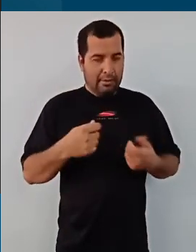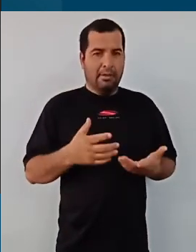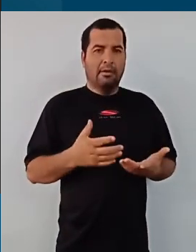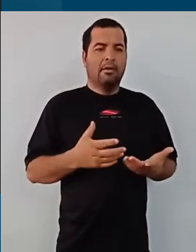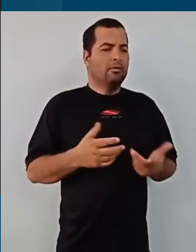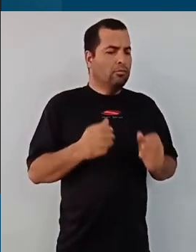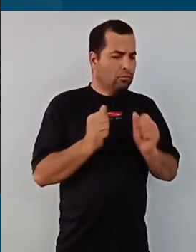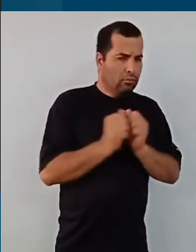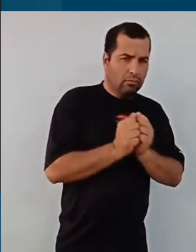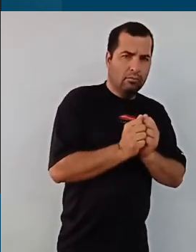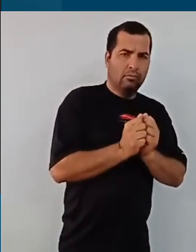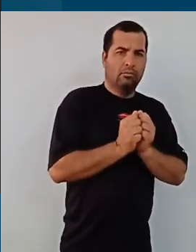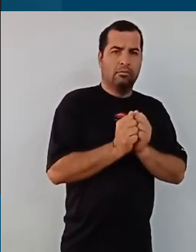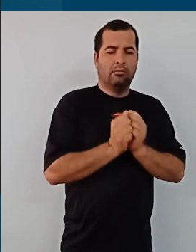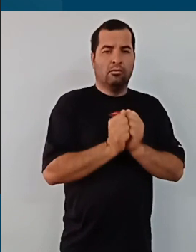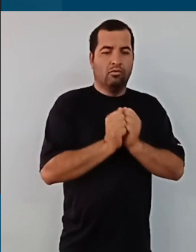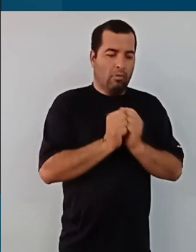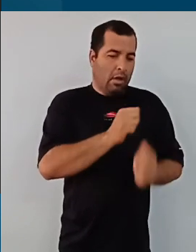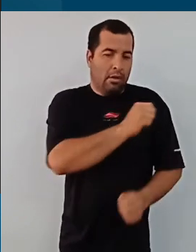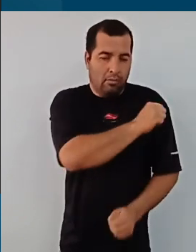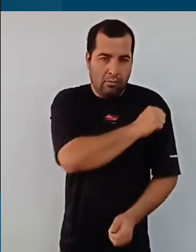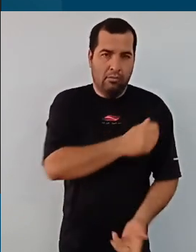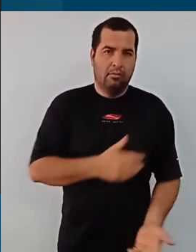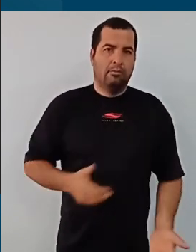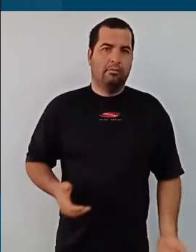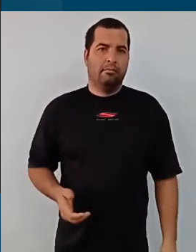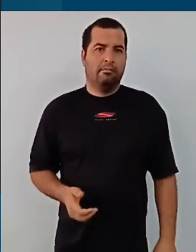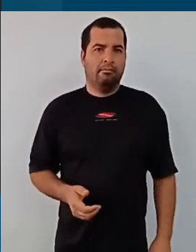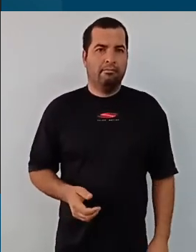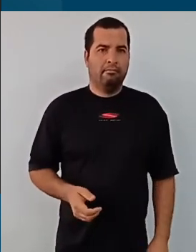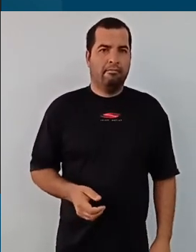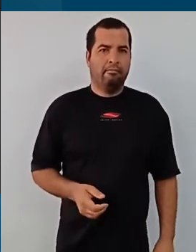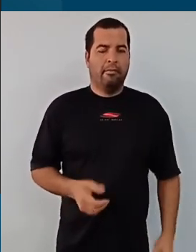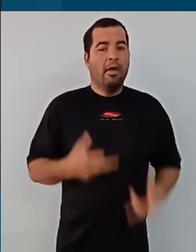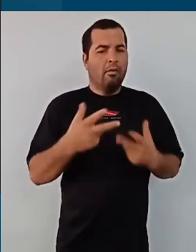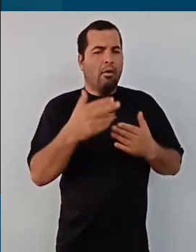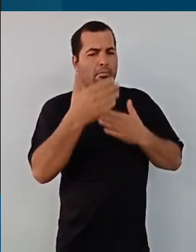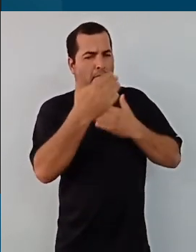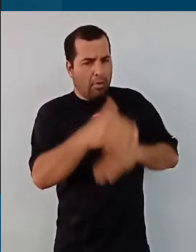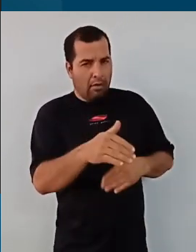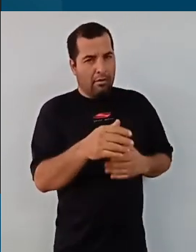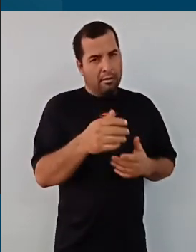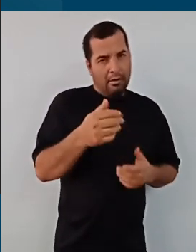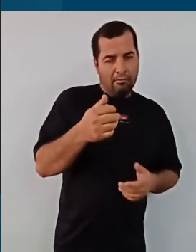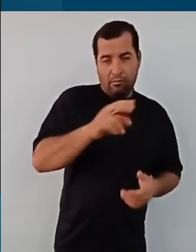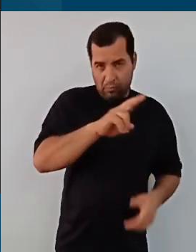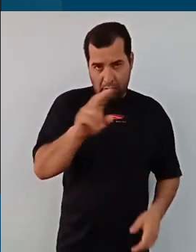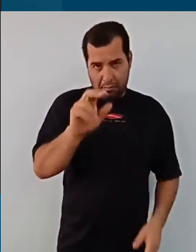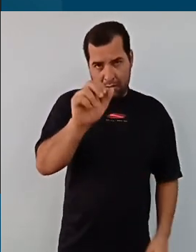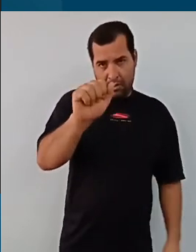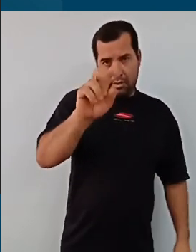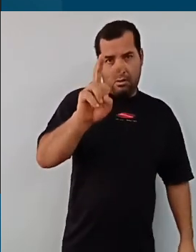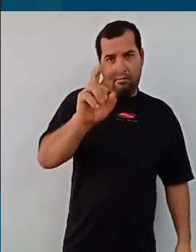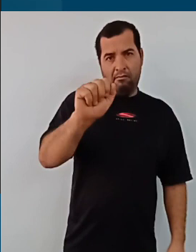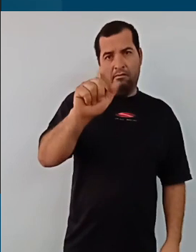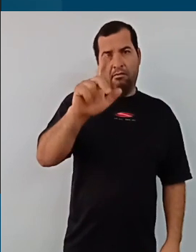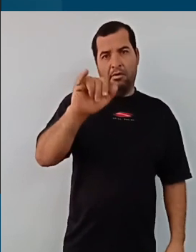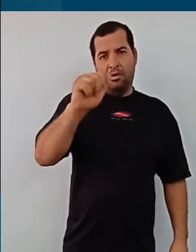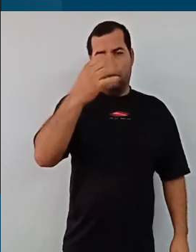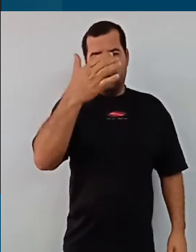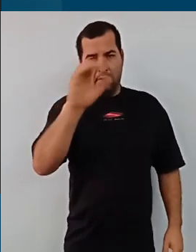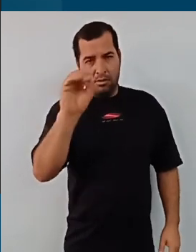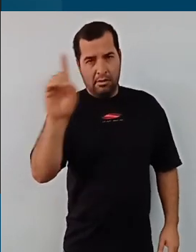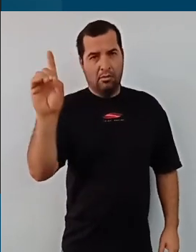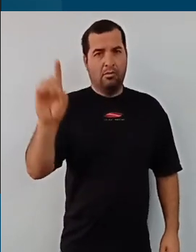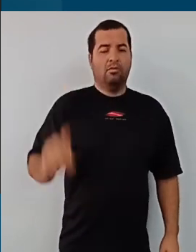que acompanhar esse estudante, ela tem que formar o estudante. Em